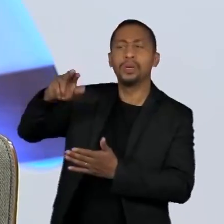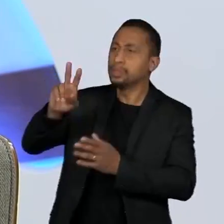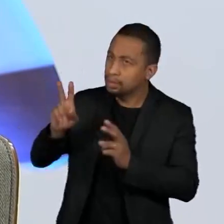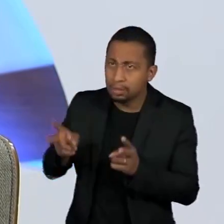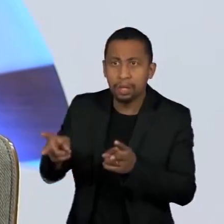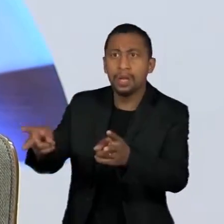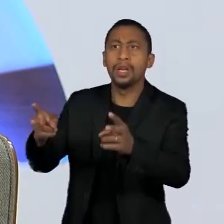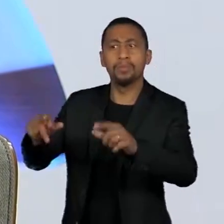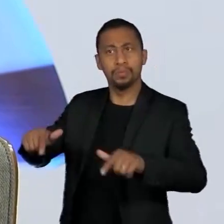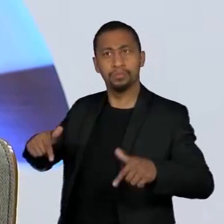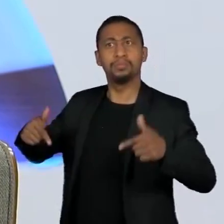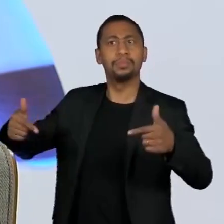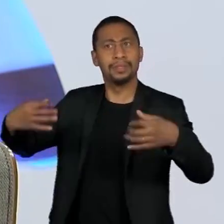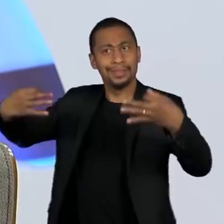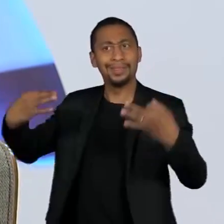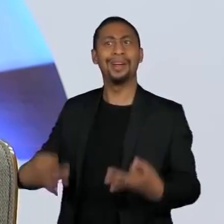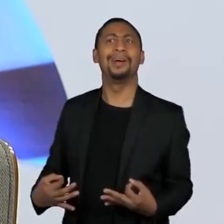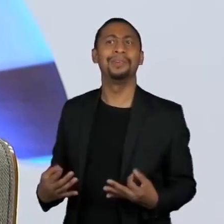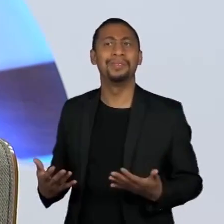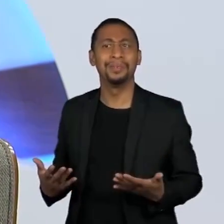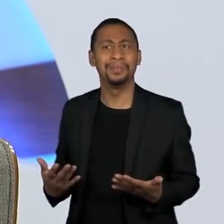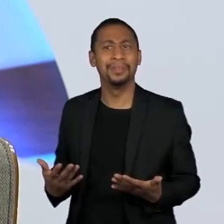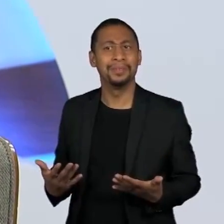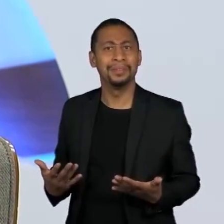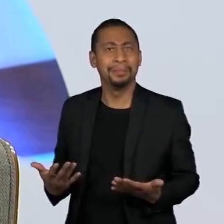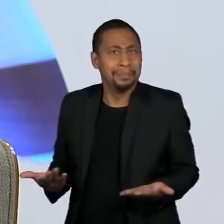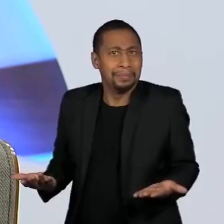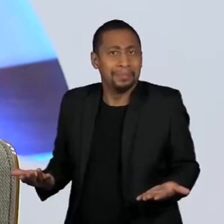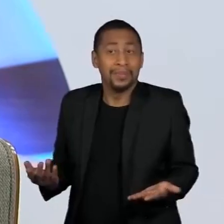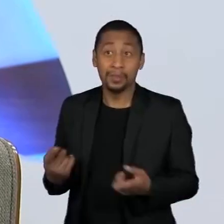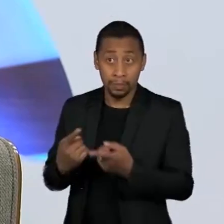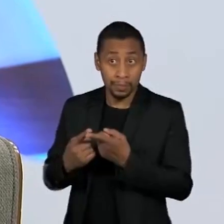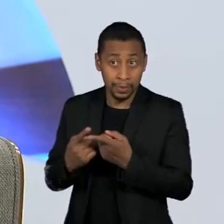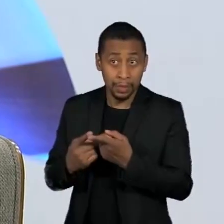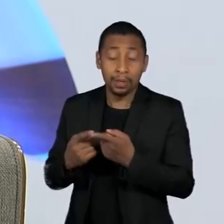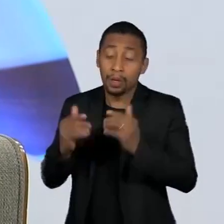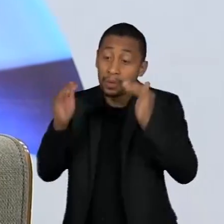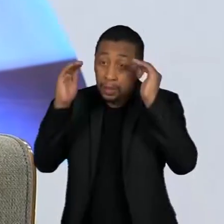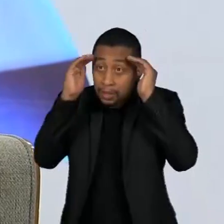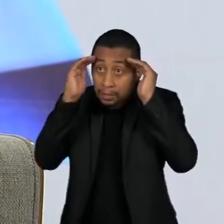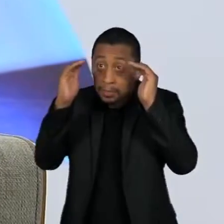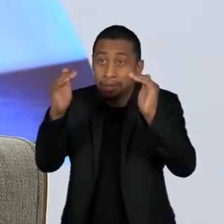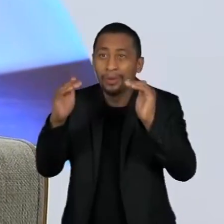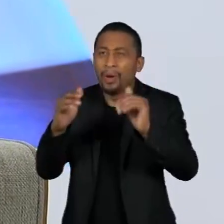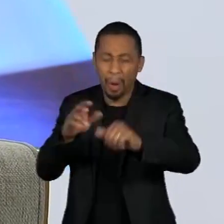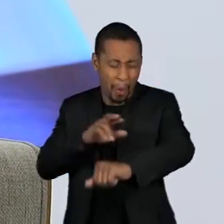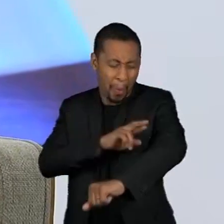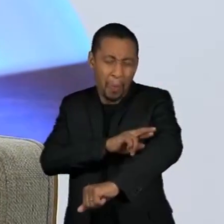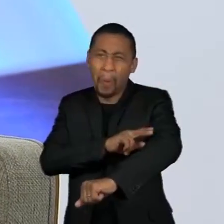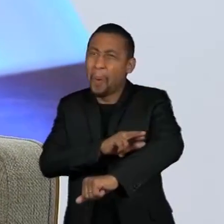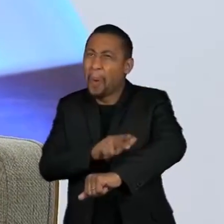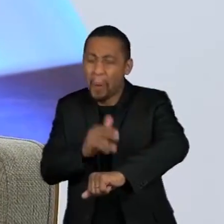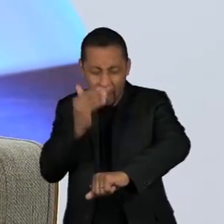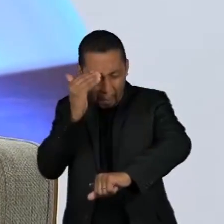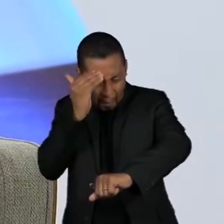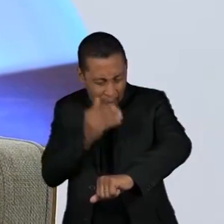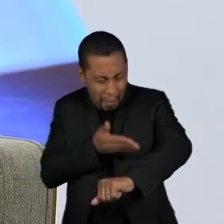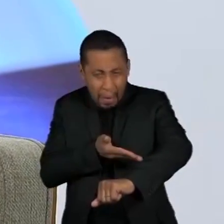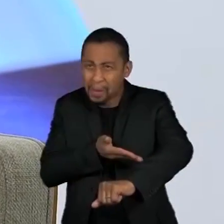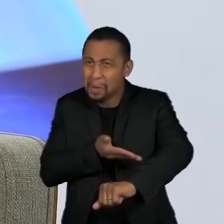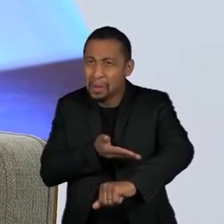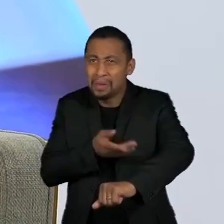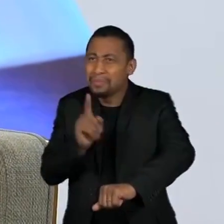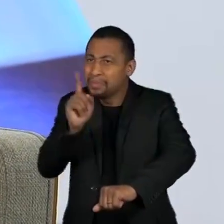eu nunca pelo seguinte eu respeito não é a cor Opa eu respeito o ser